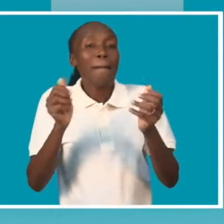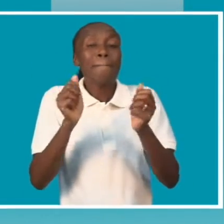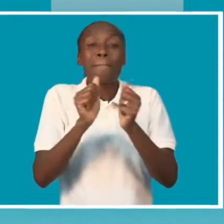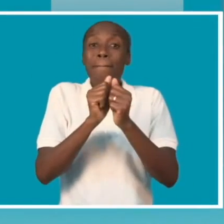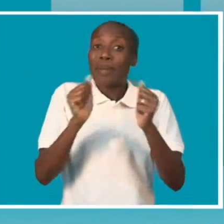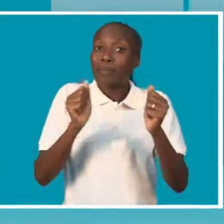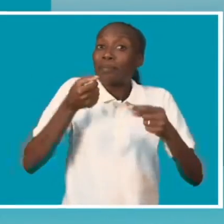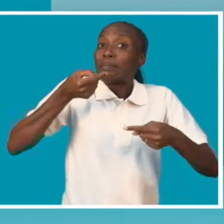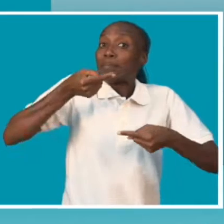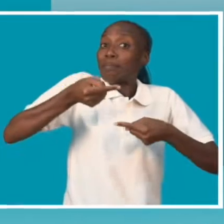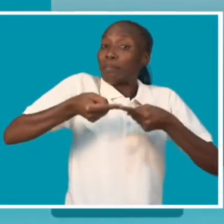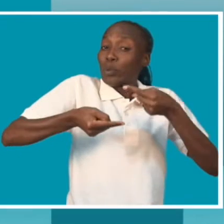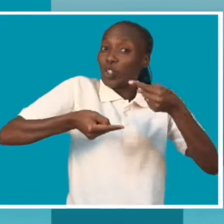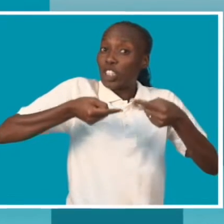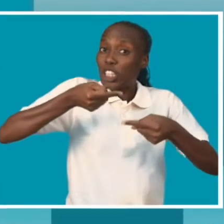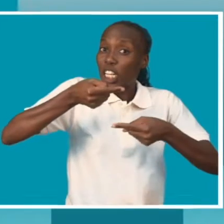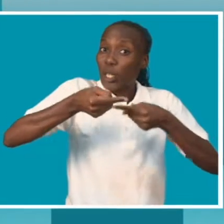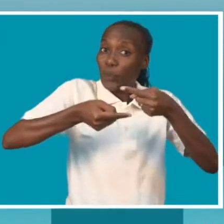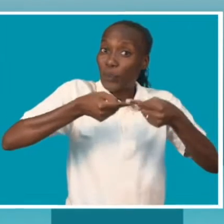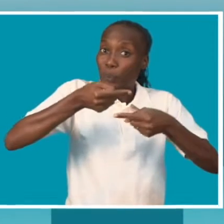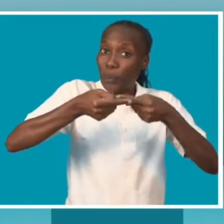É um projeto que